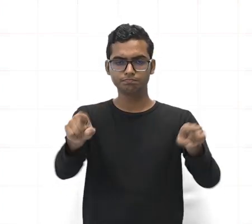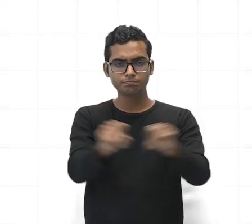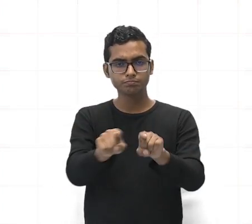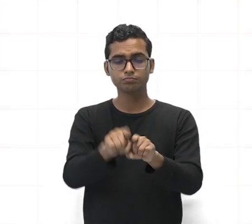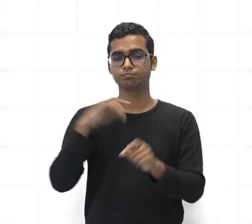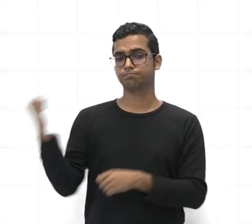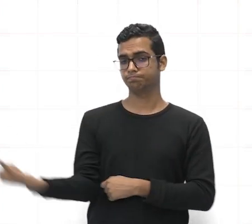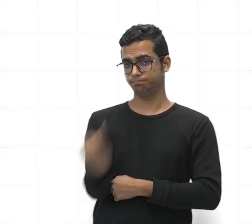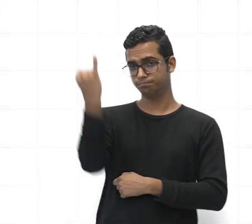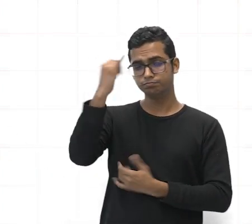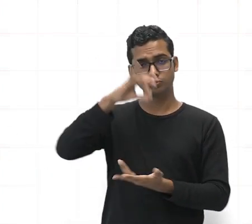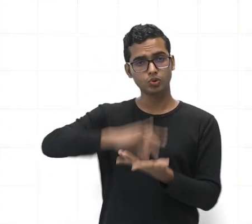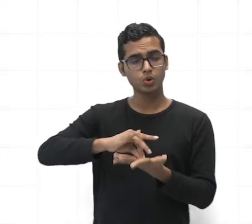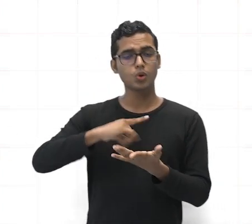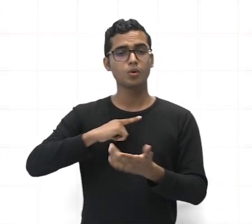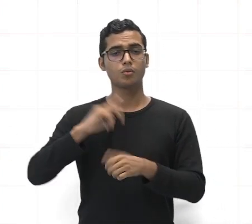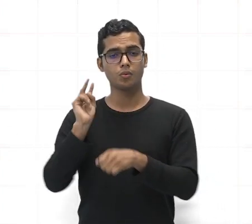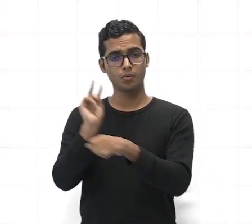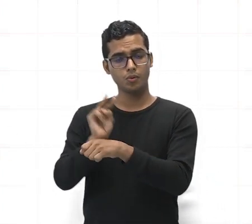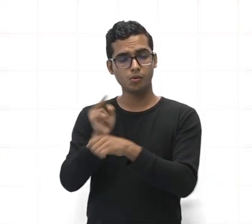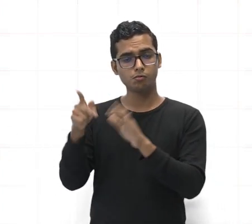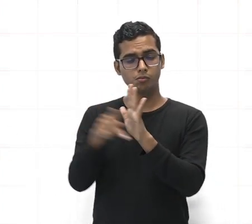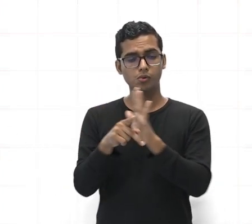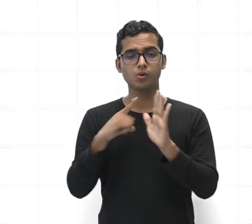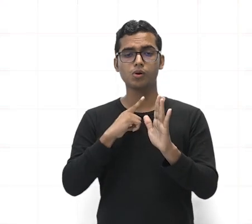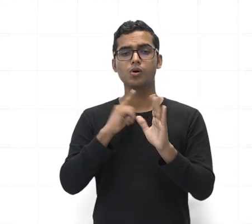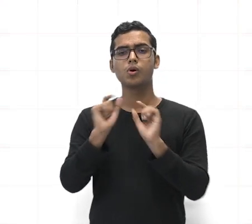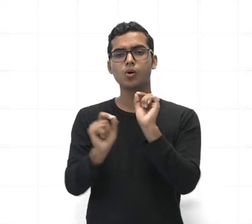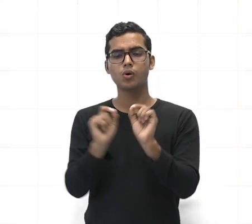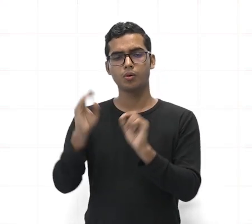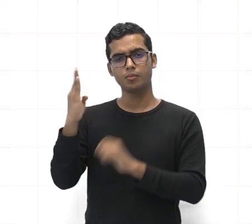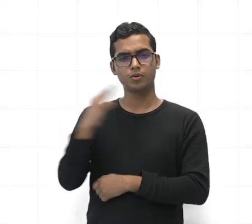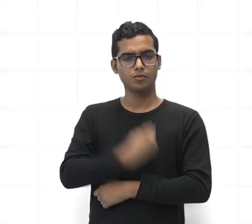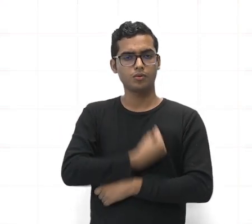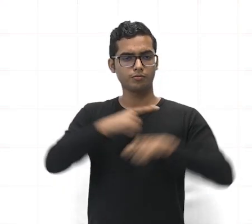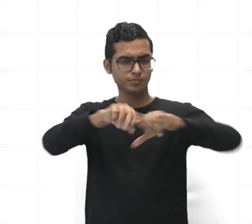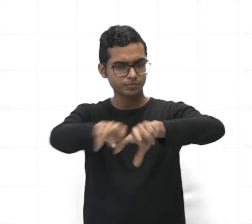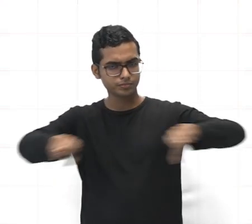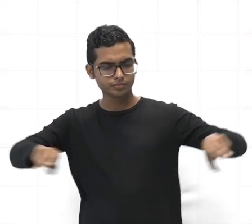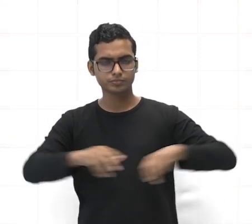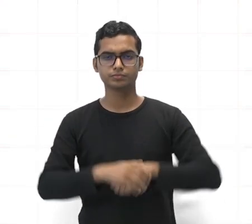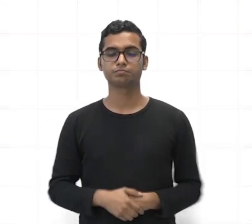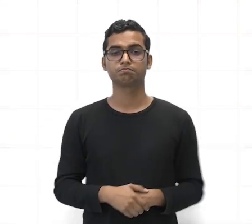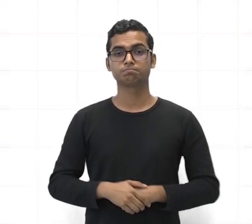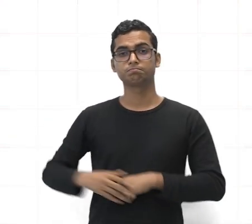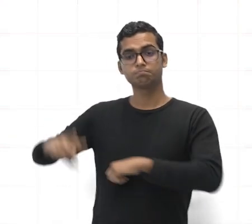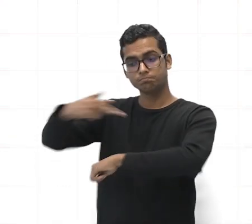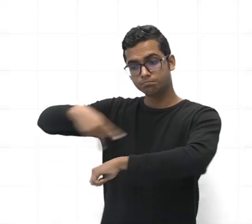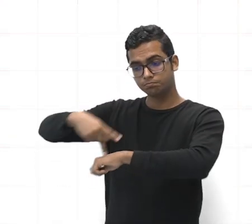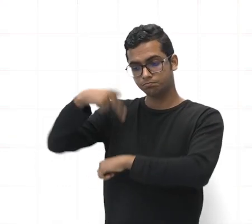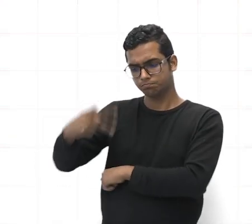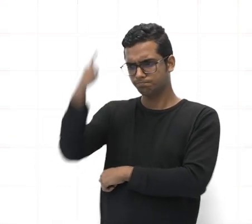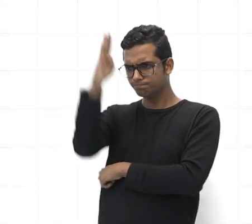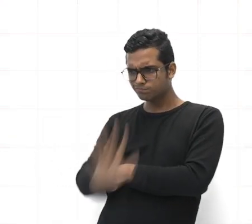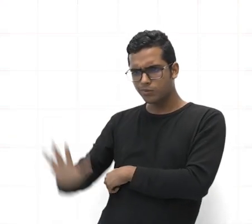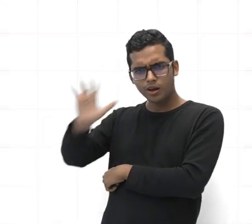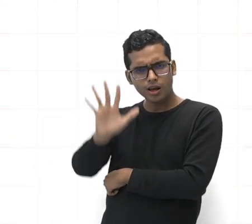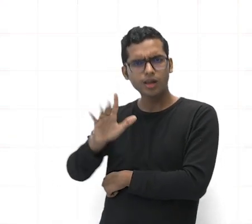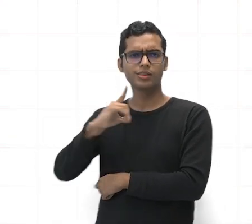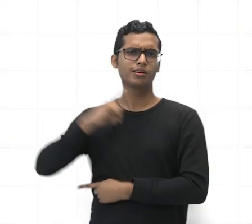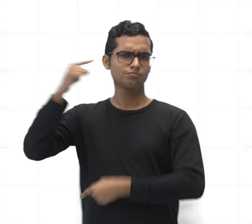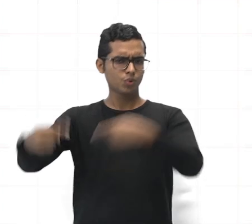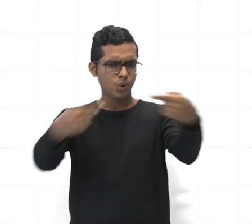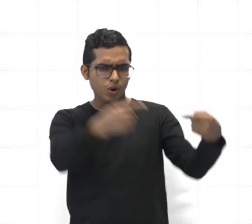são fundamentais para a preservação da biodiversidade. E o nosso país não fica atrás, a gente tem